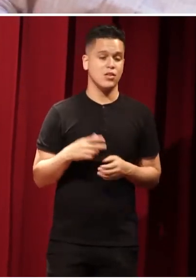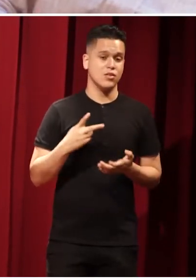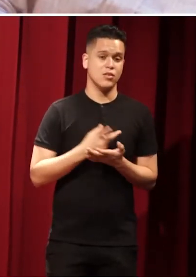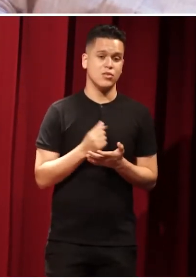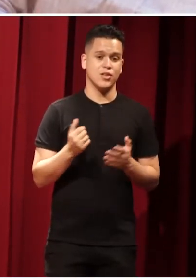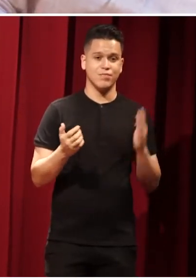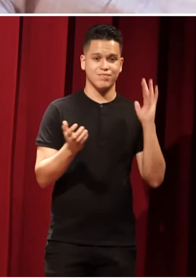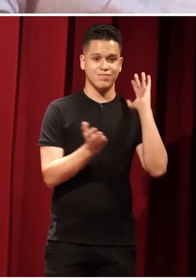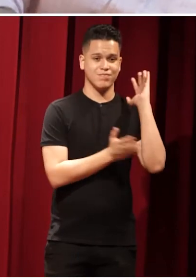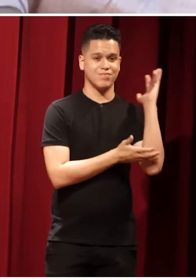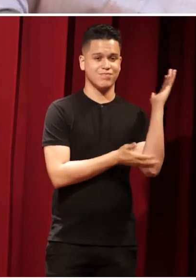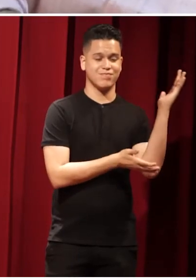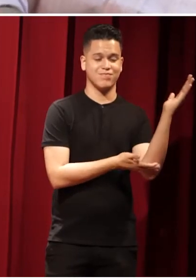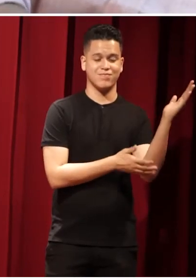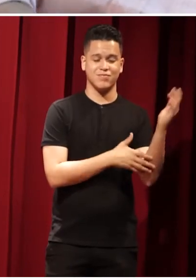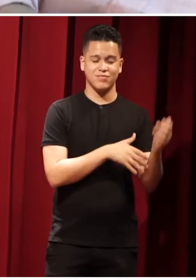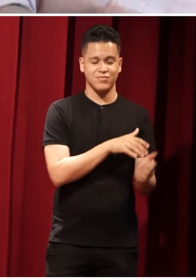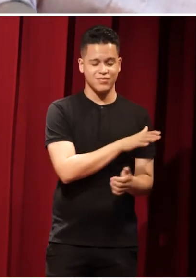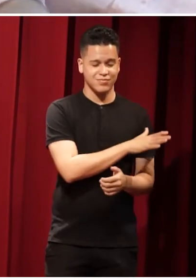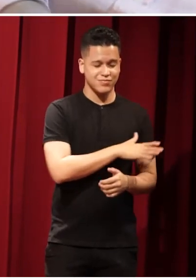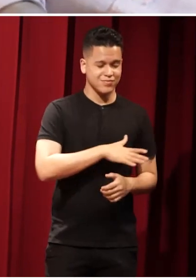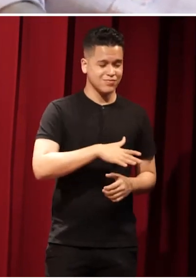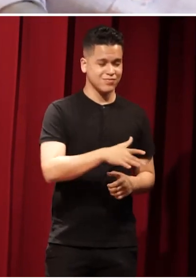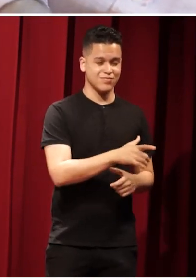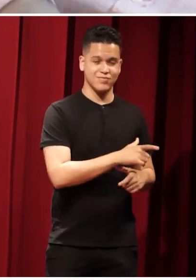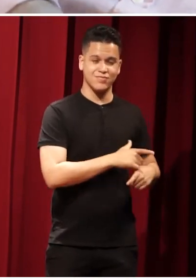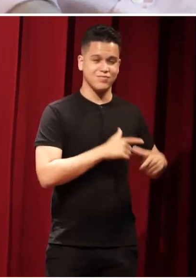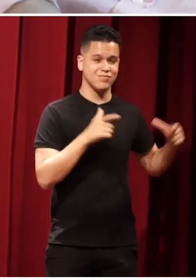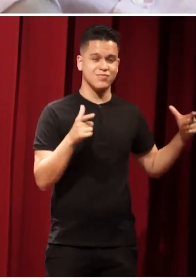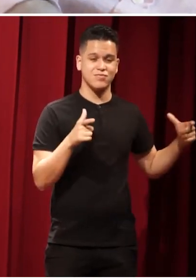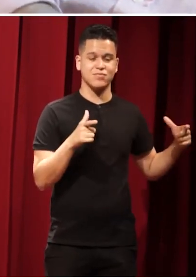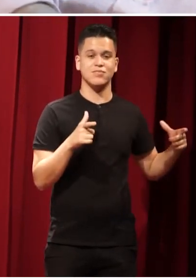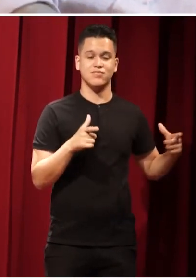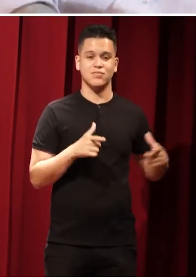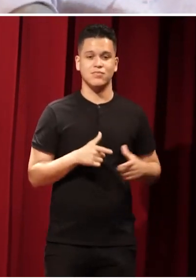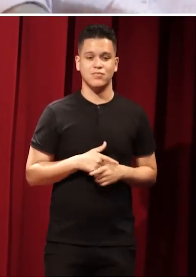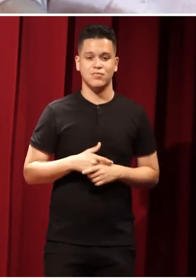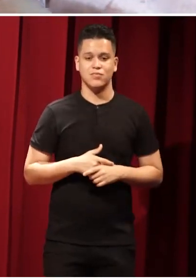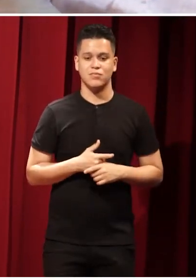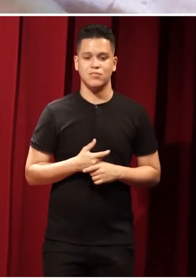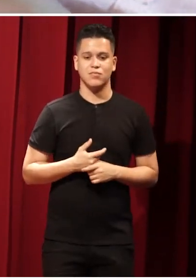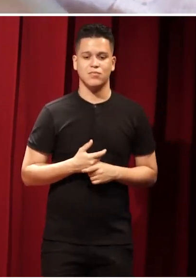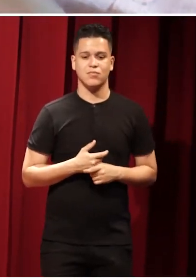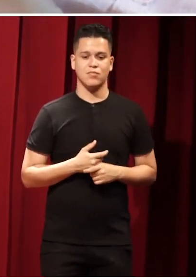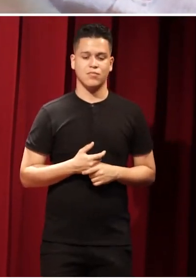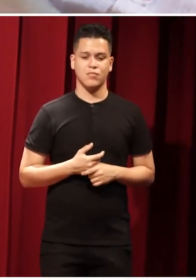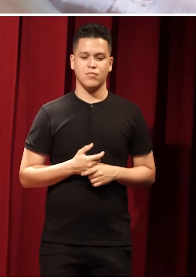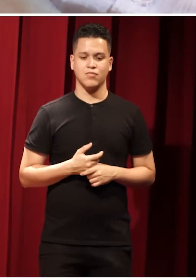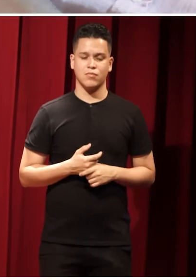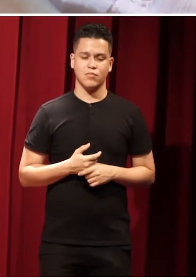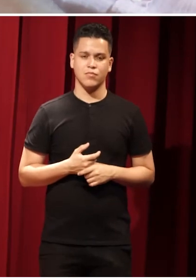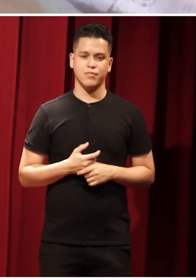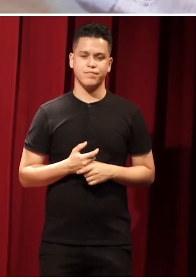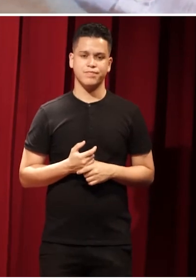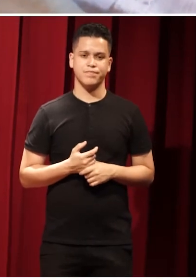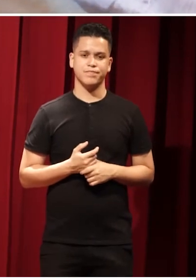área quilométrica em volta, né? Que hoje é um esgoto, esse córregozinho que eu falei, esse